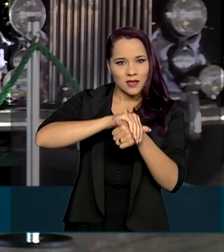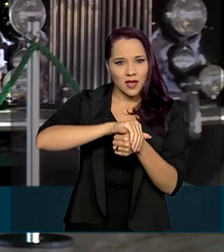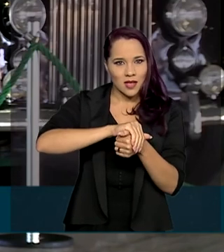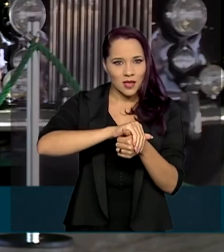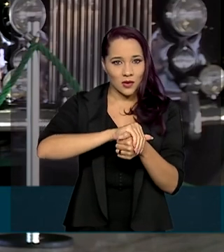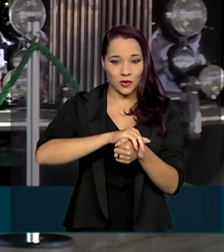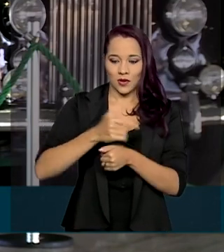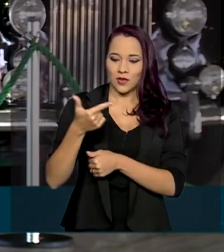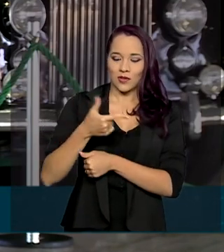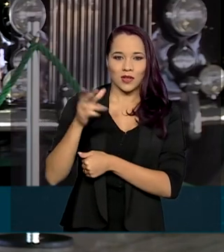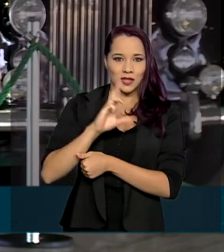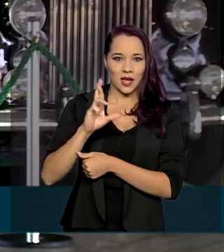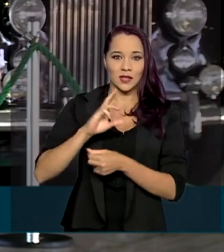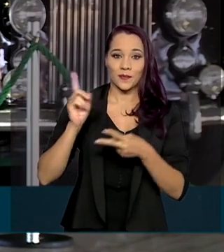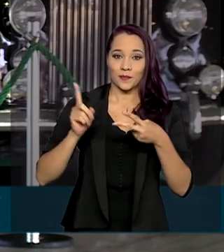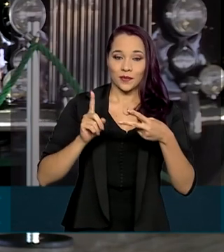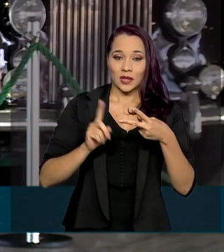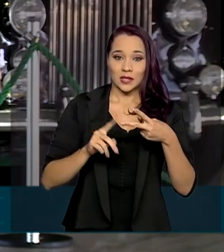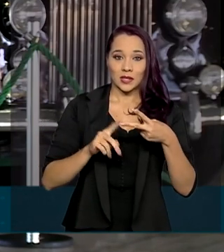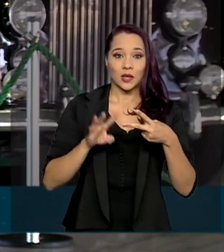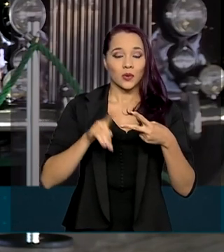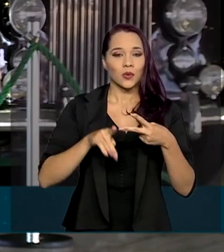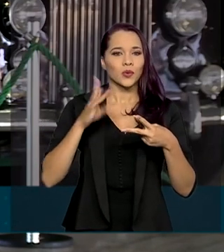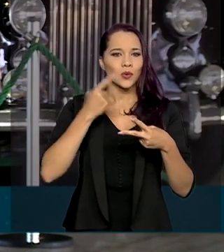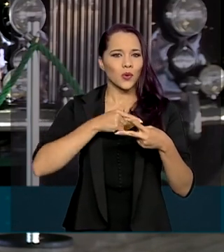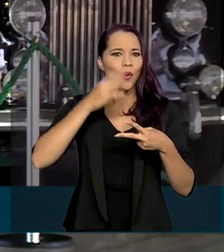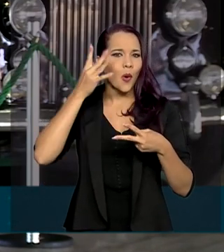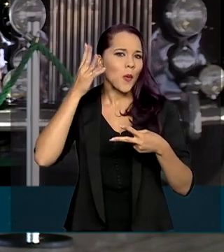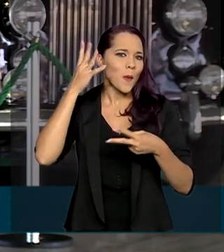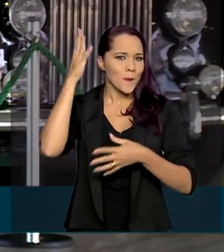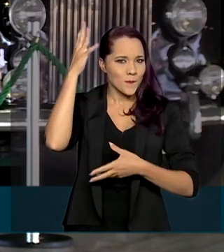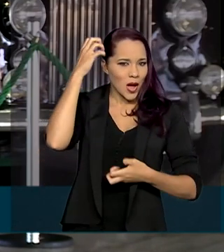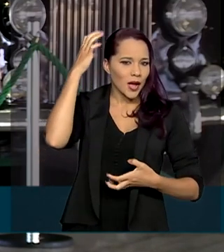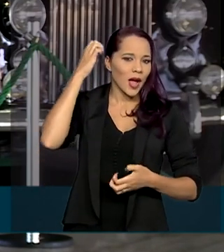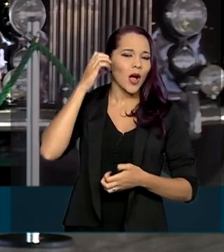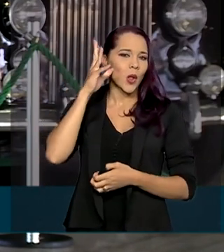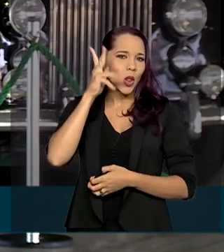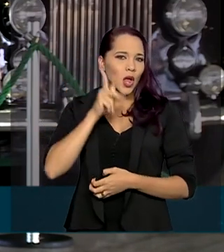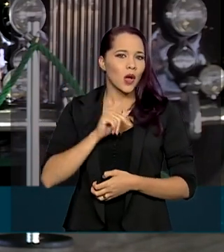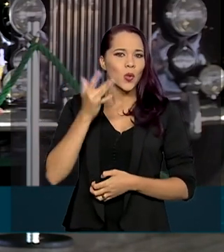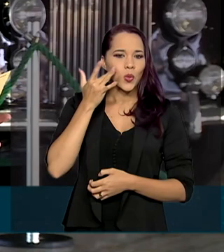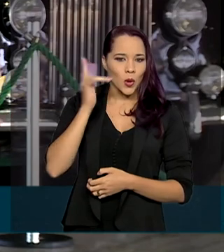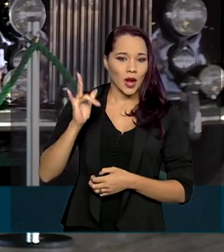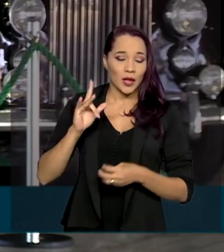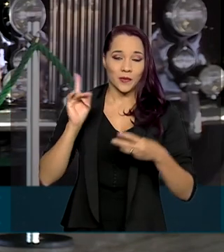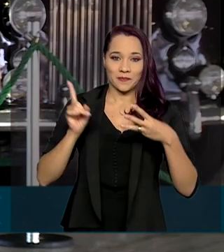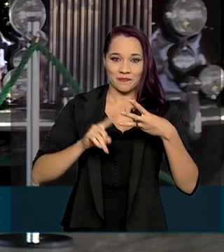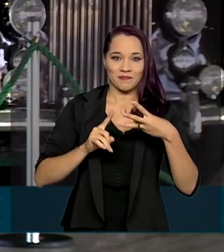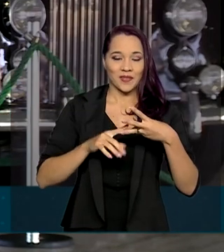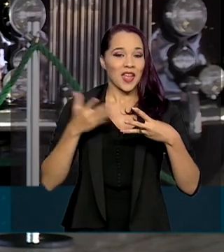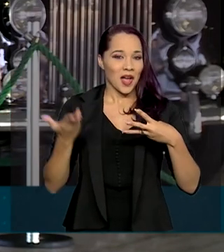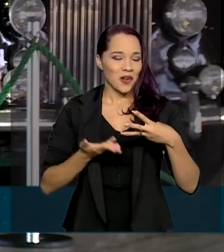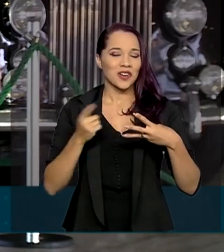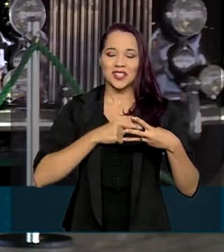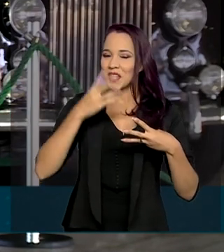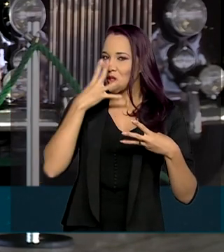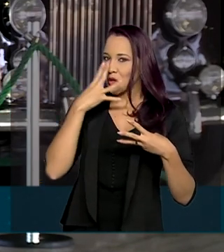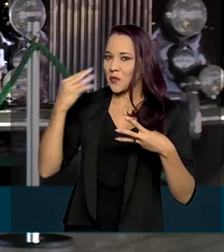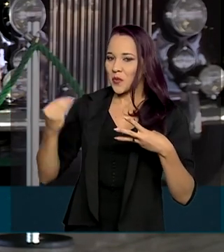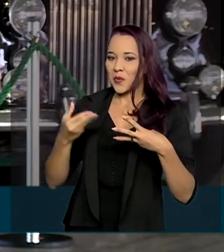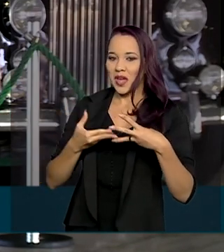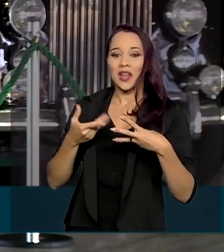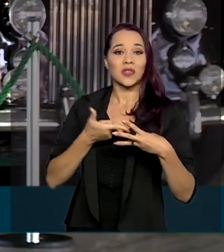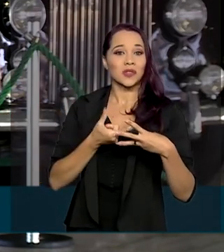está na nota de 2 reais. Em segundo, o mico-leão dourado, que estampa a cédula de 20. E agora teremos o lobo-guará